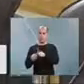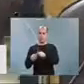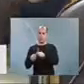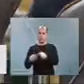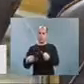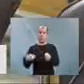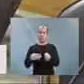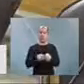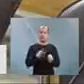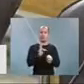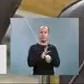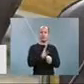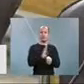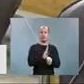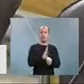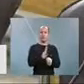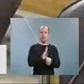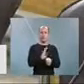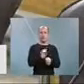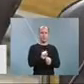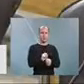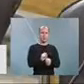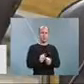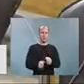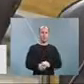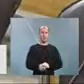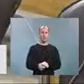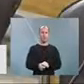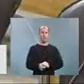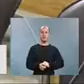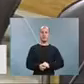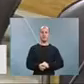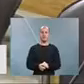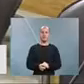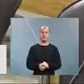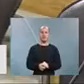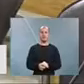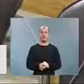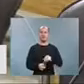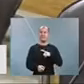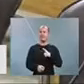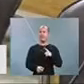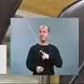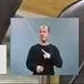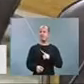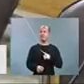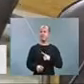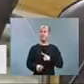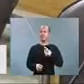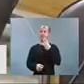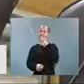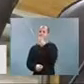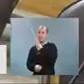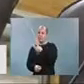a Tibau do Sul, no relatório que nós temos aqui, tem exatamente